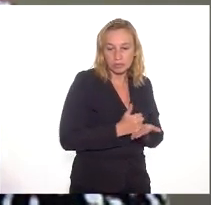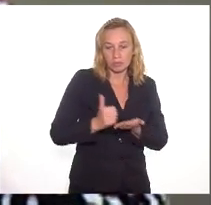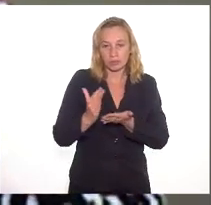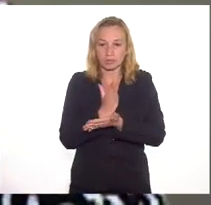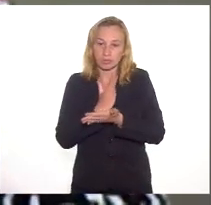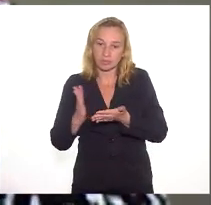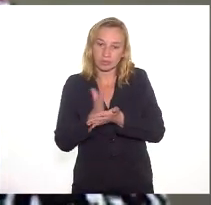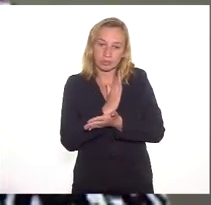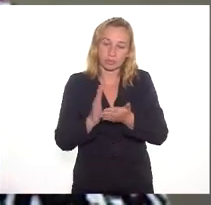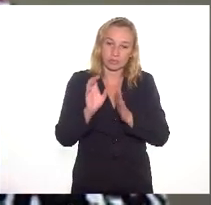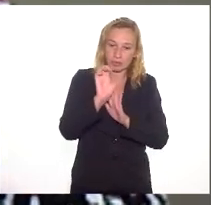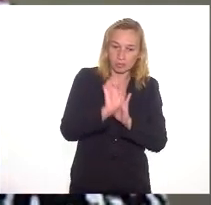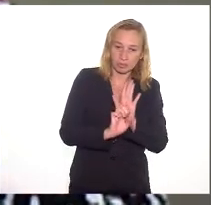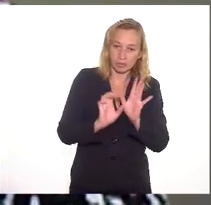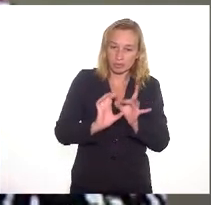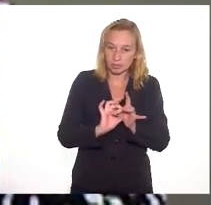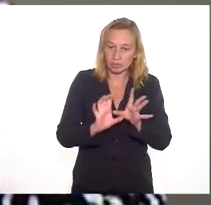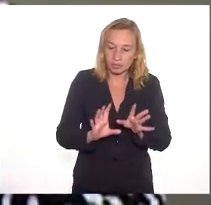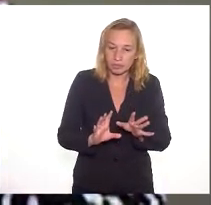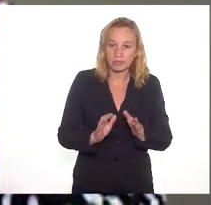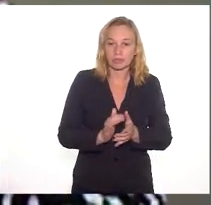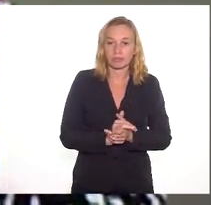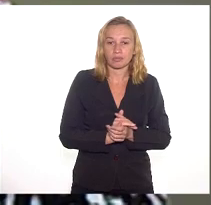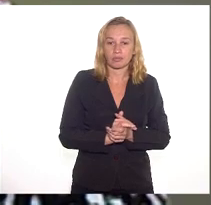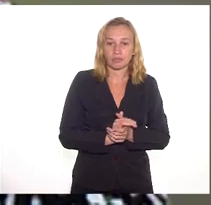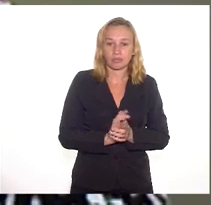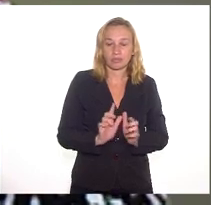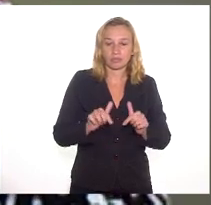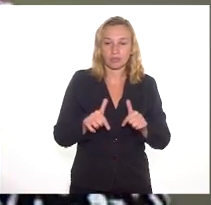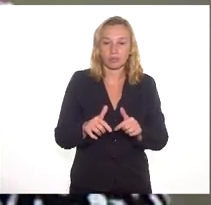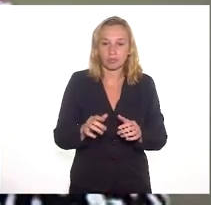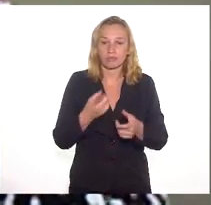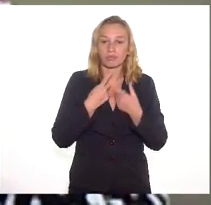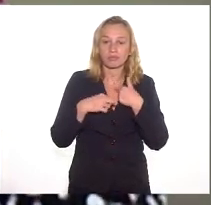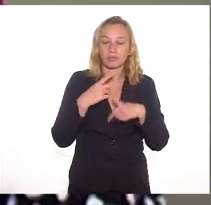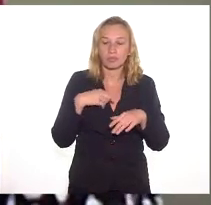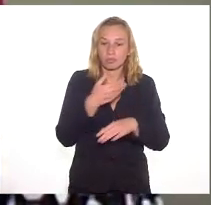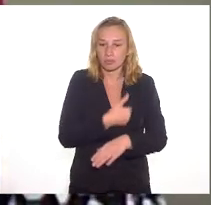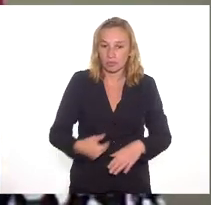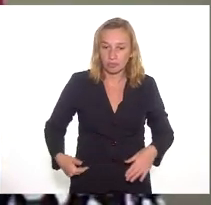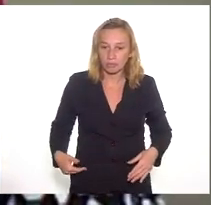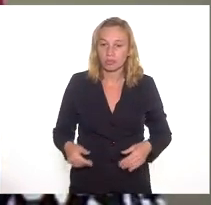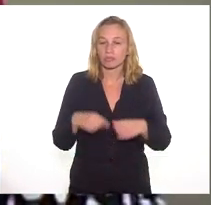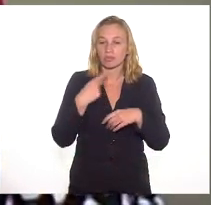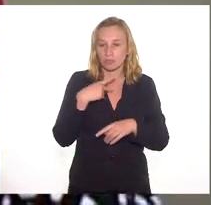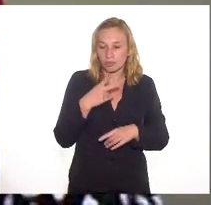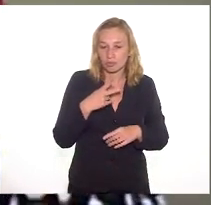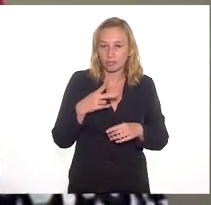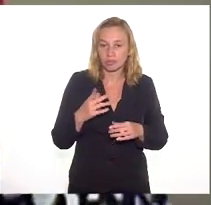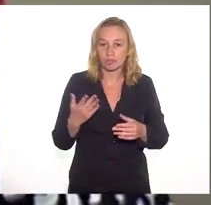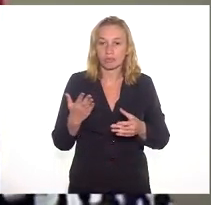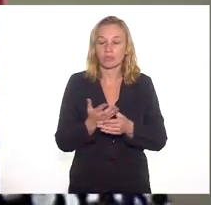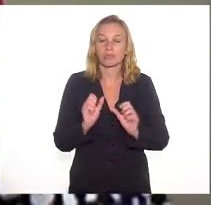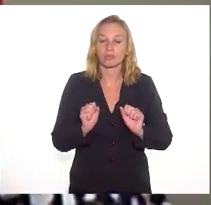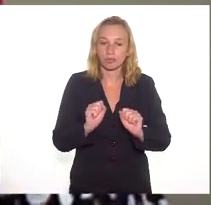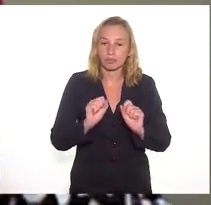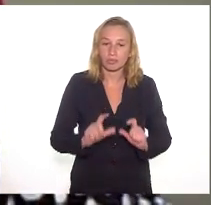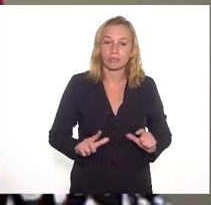que permitem que as ações fiquem a cargo do desejo do governo, quando se fala que as ações poderão